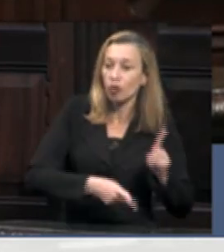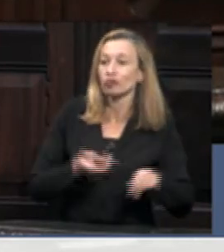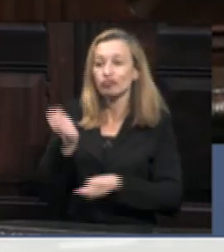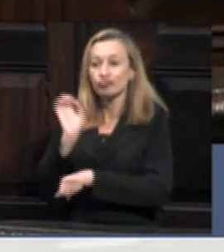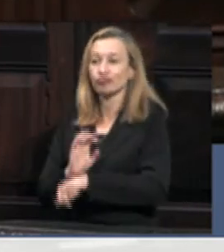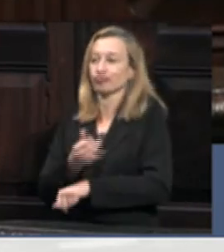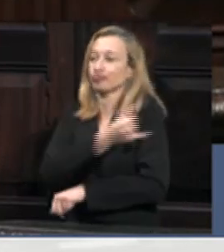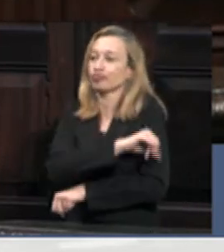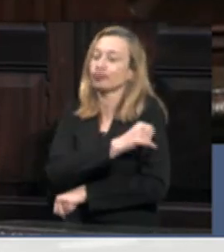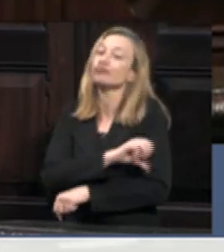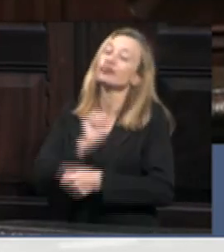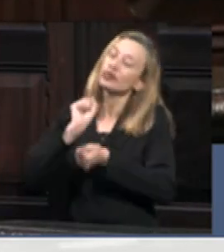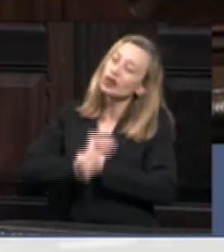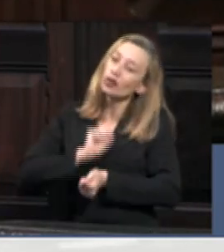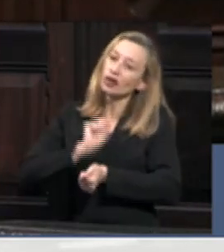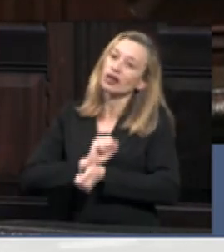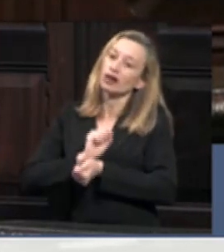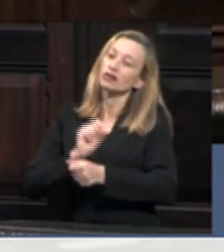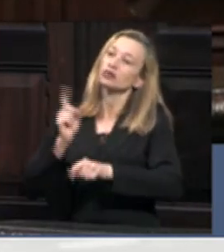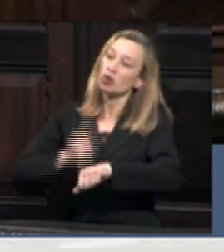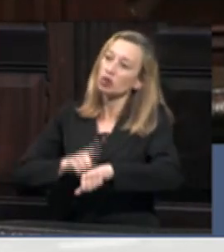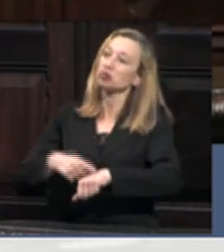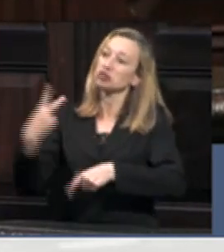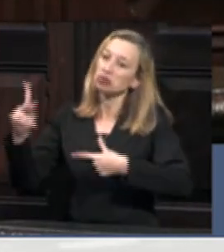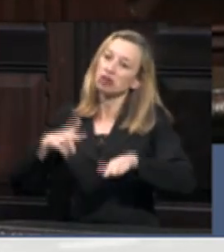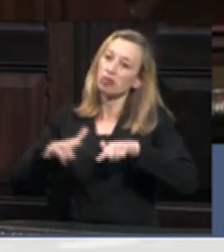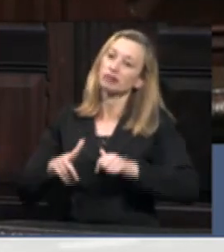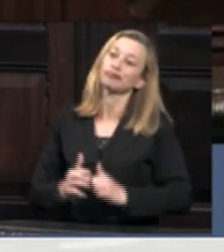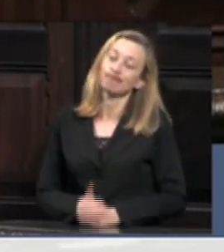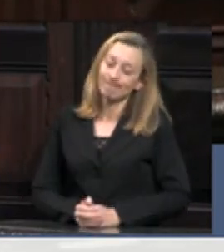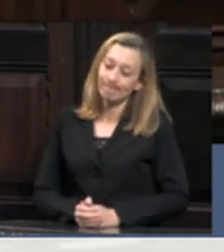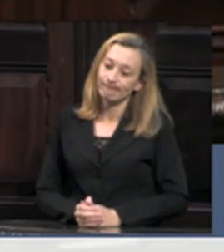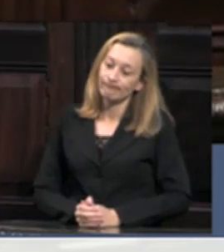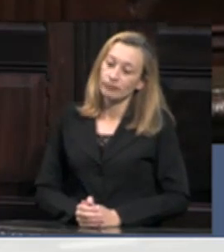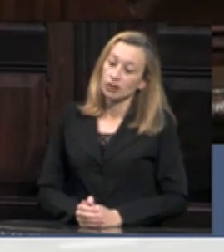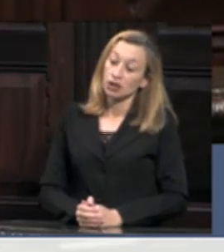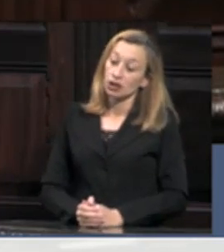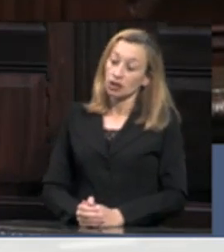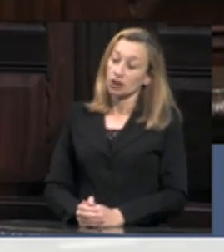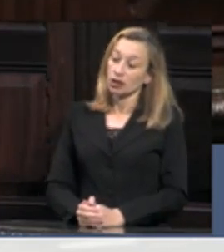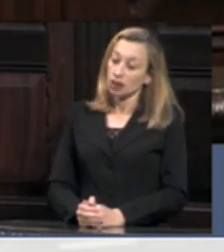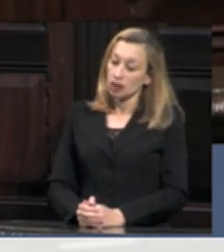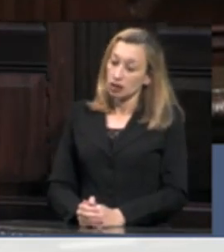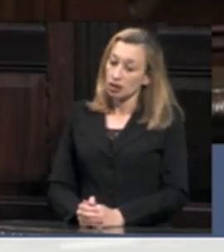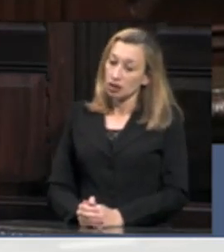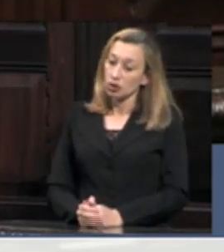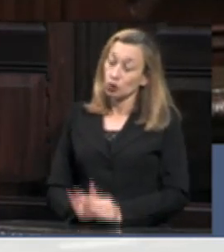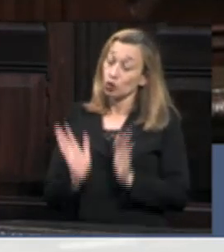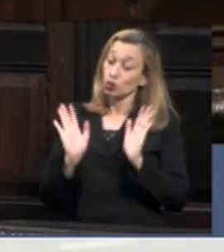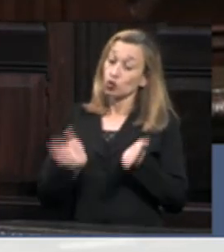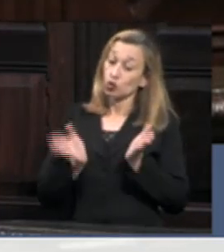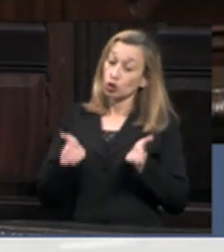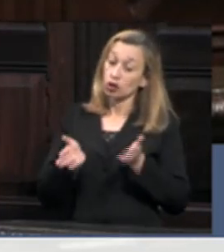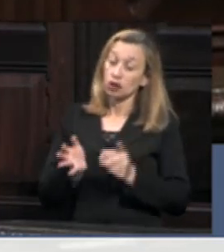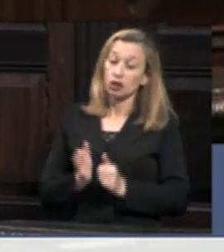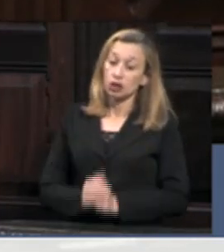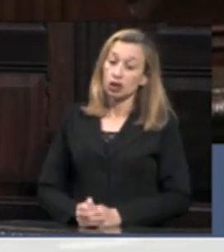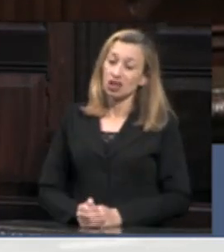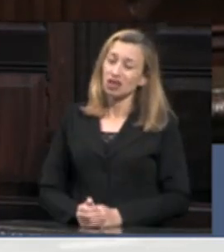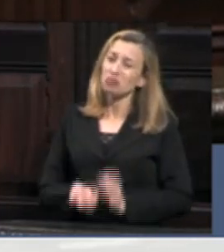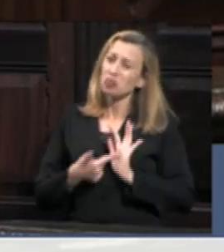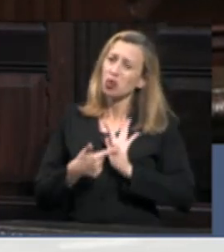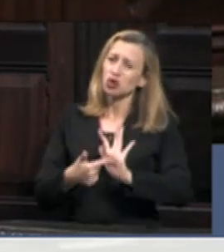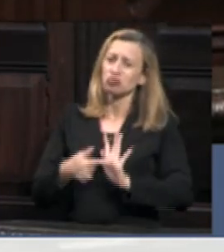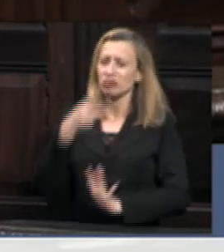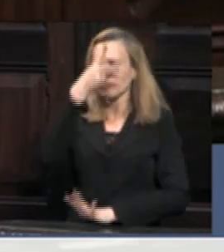esperava do seu governo no momento que o elegeu. Ele se comporta hoje como uma